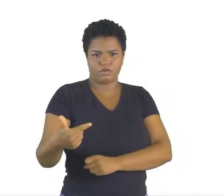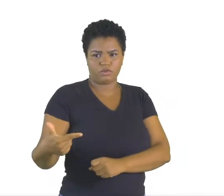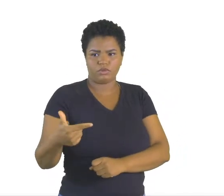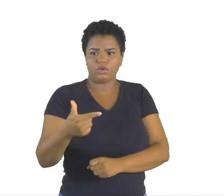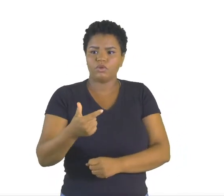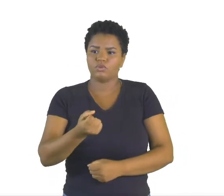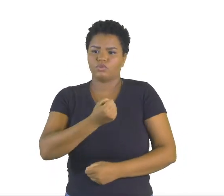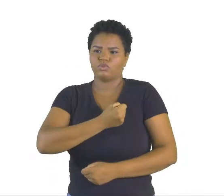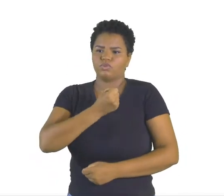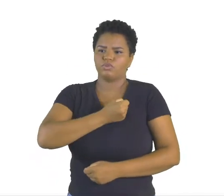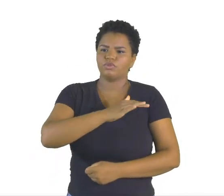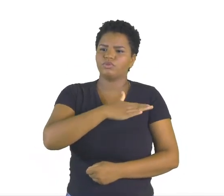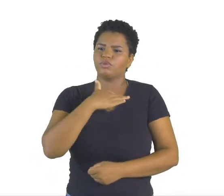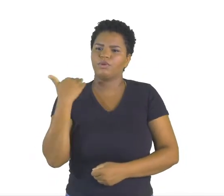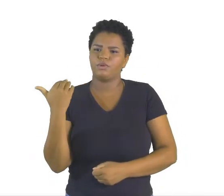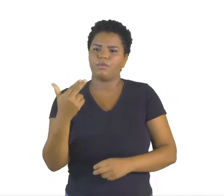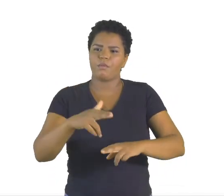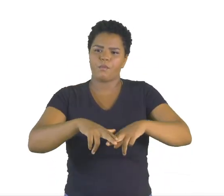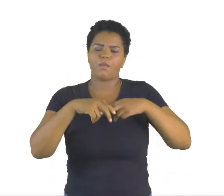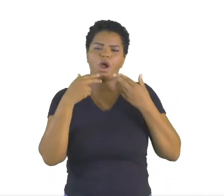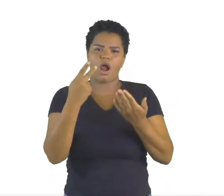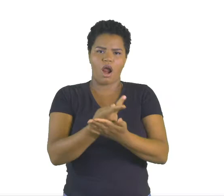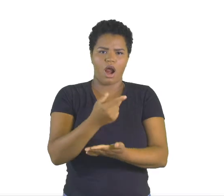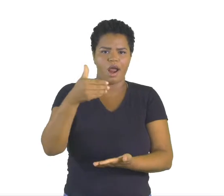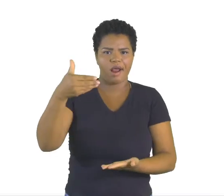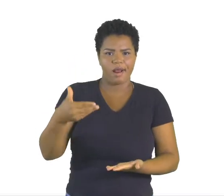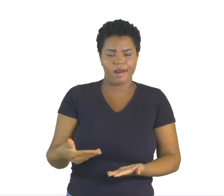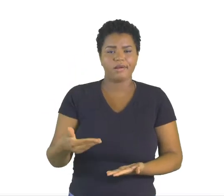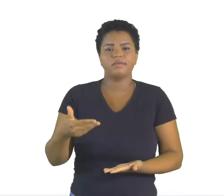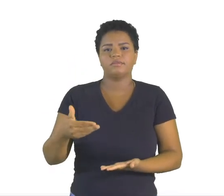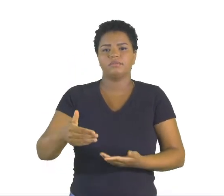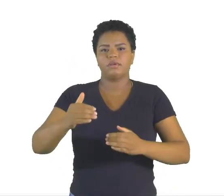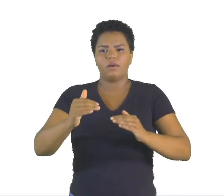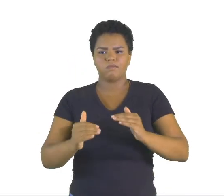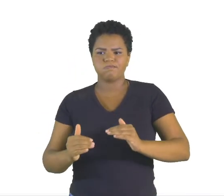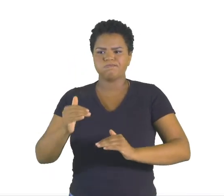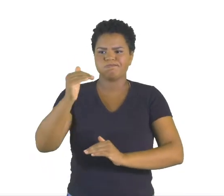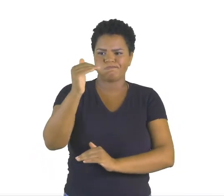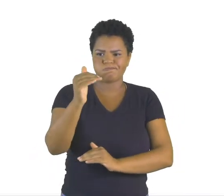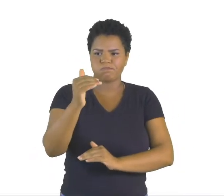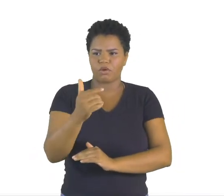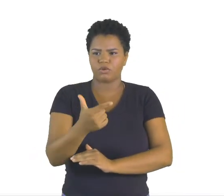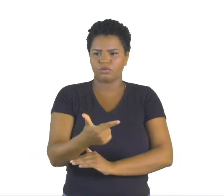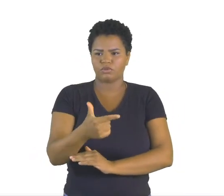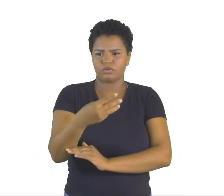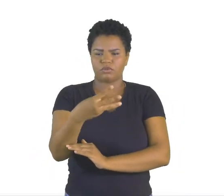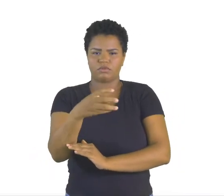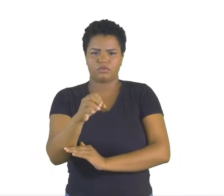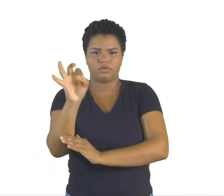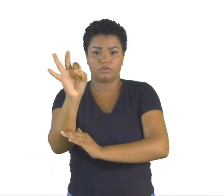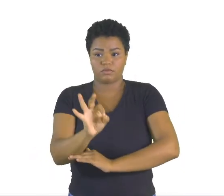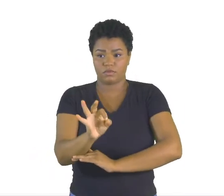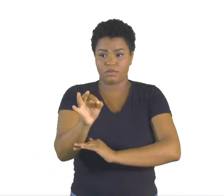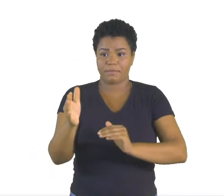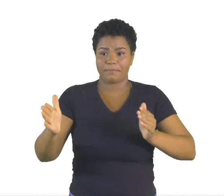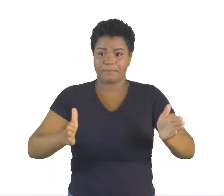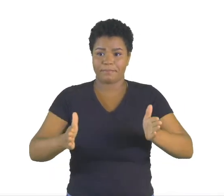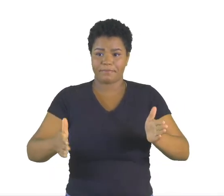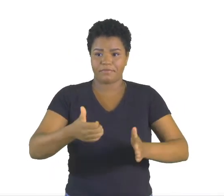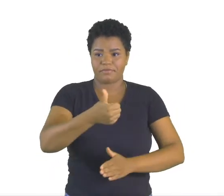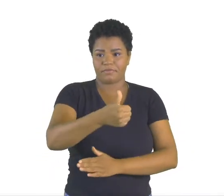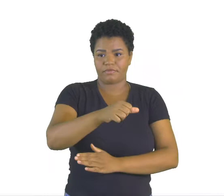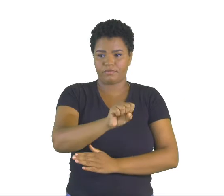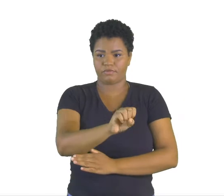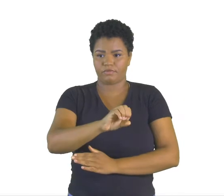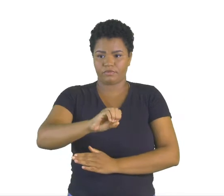de mortes por essa causa aumentou em 230% no período de